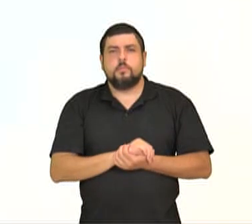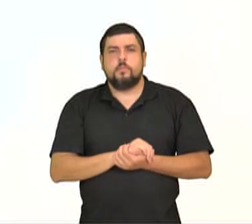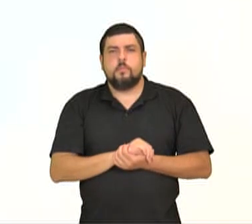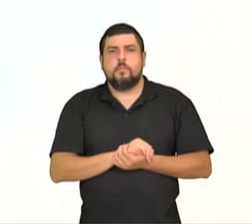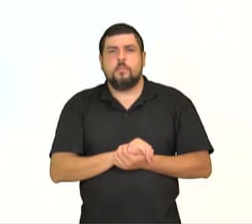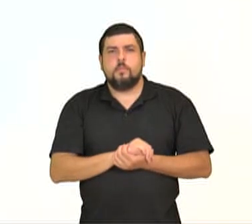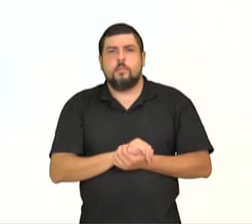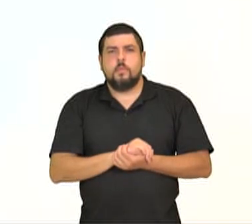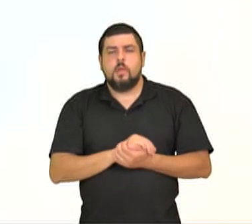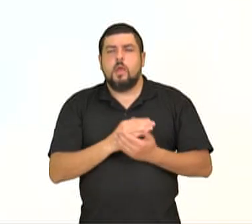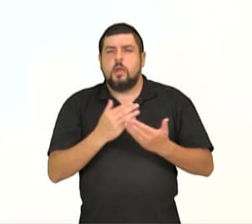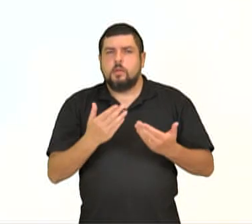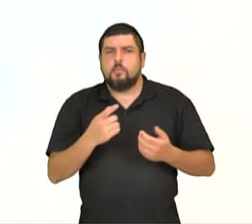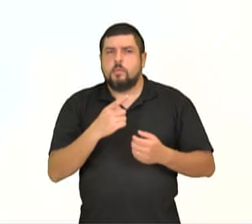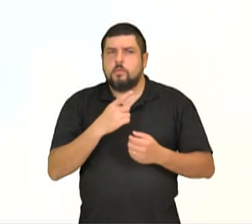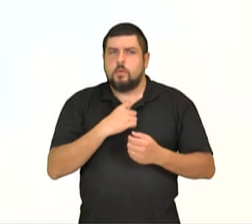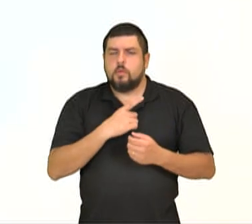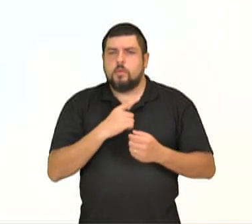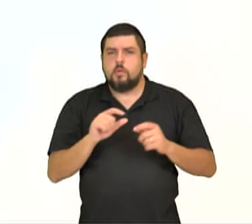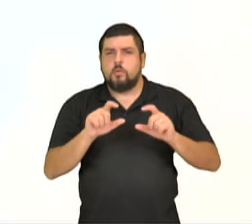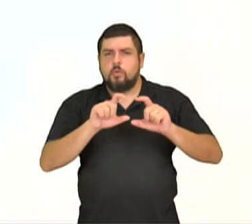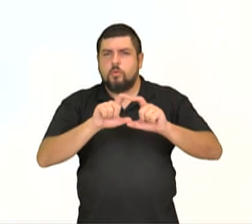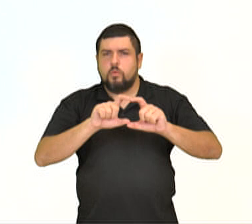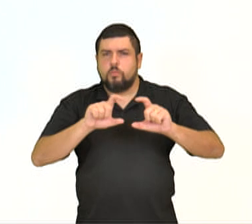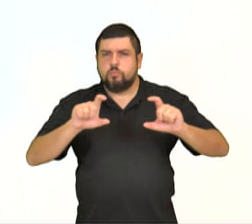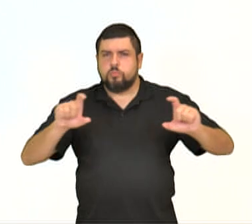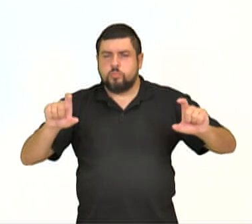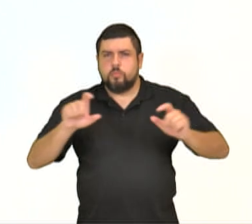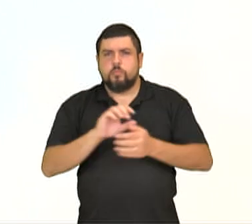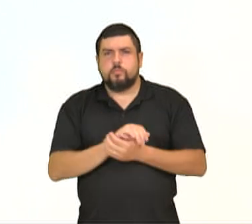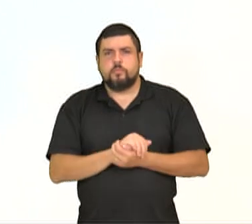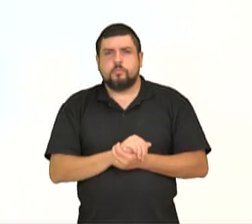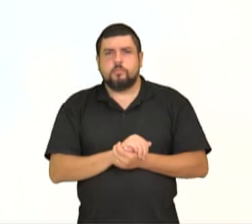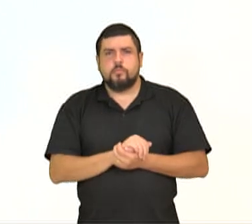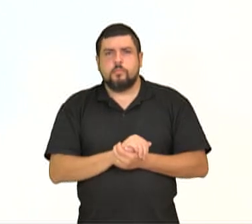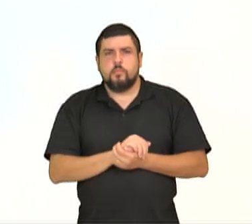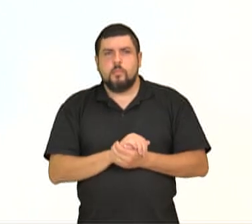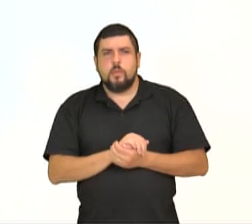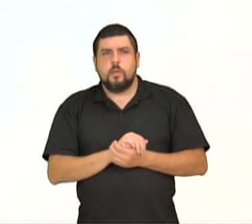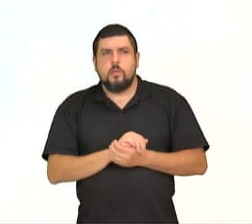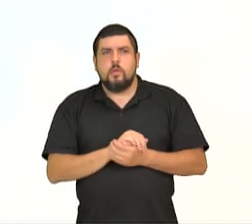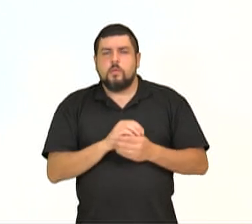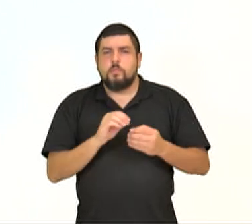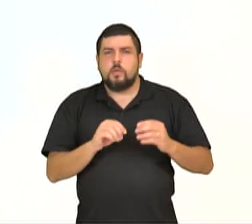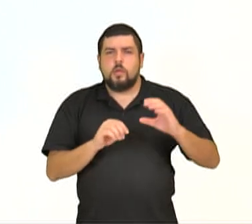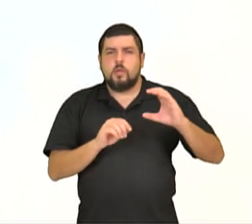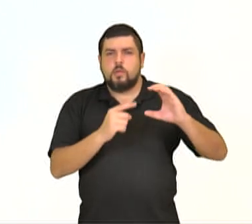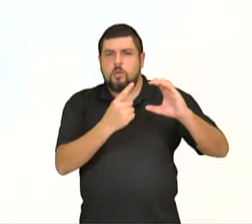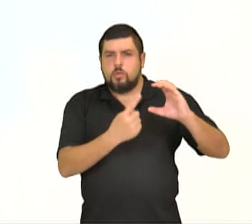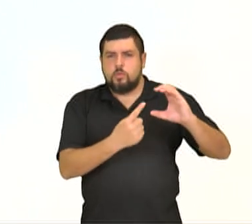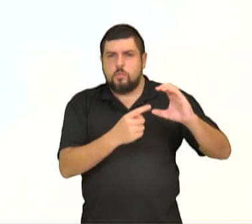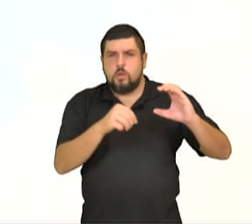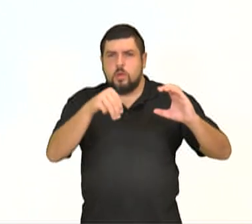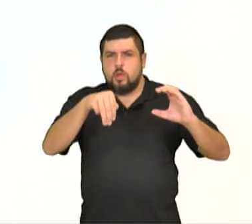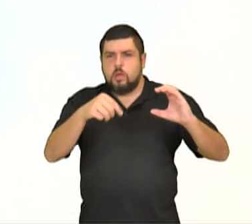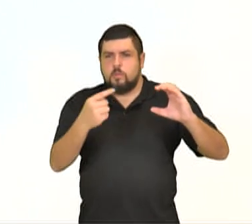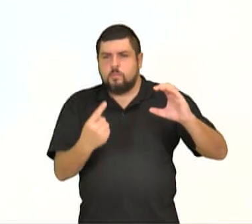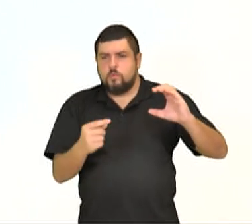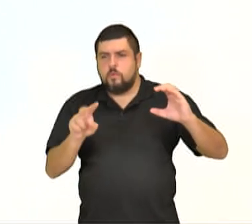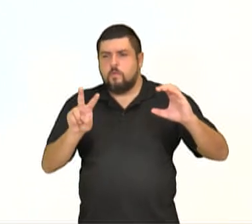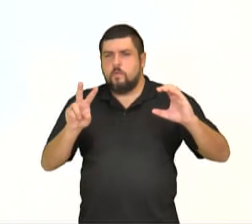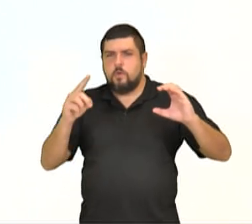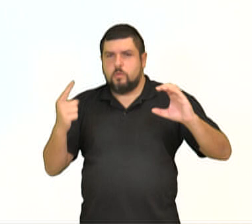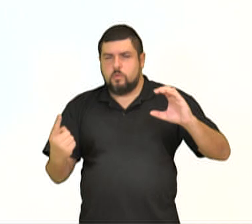Matematicamente, a gente tem a seguinte situação. Então, eu tenho lá, para a concentração inicial, eu tenho o meu C1, M1, V1.